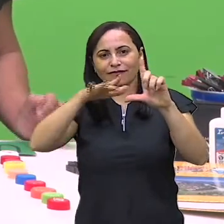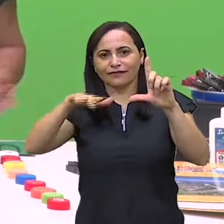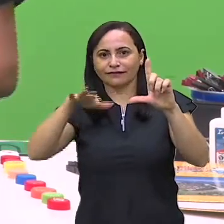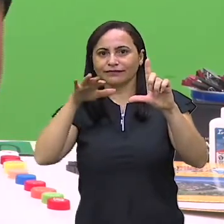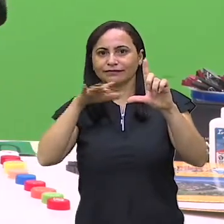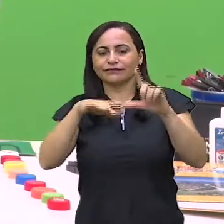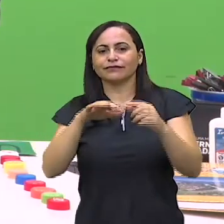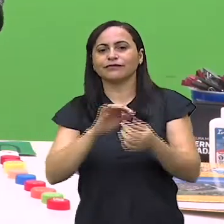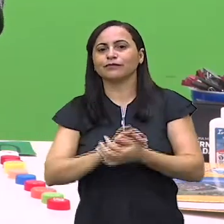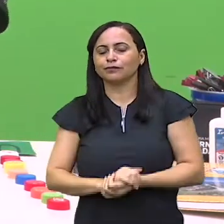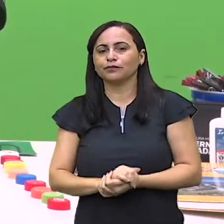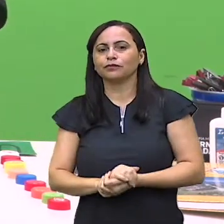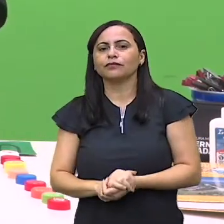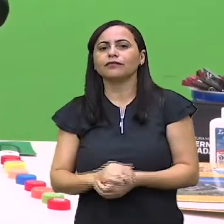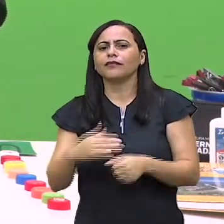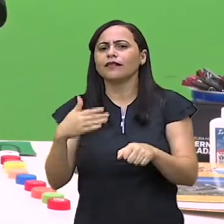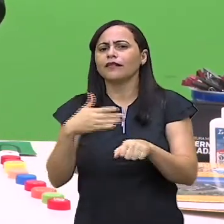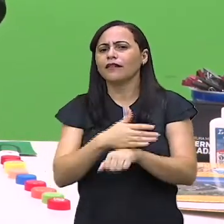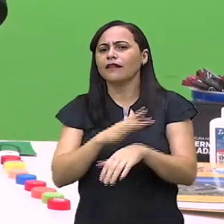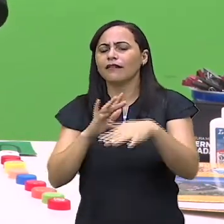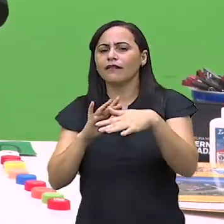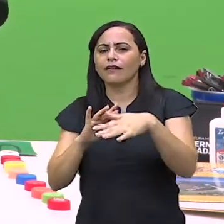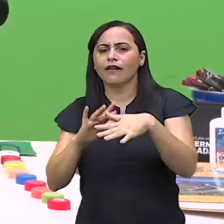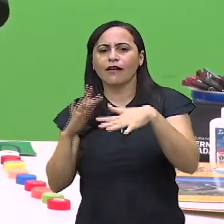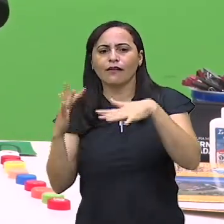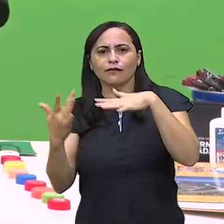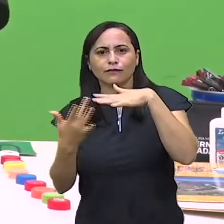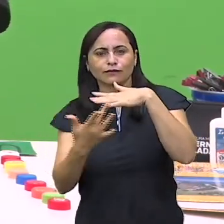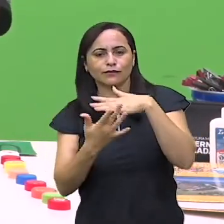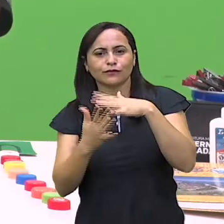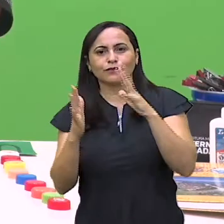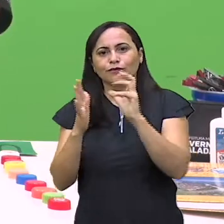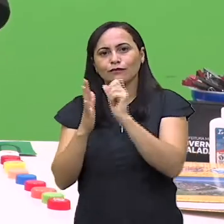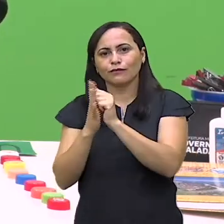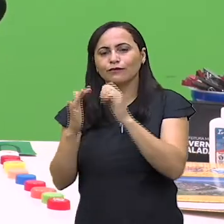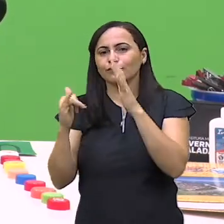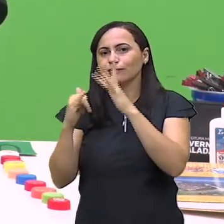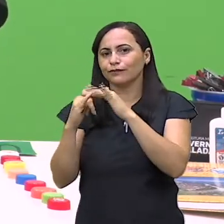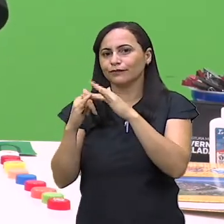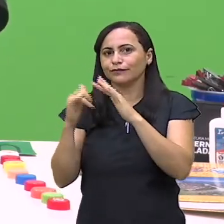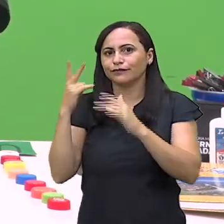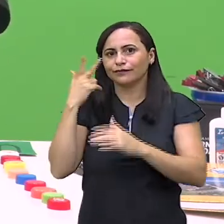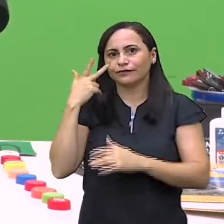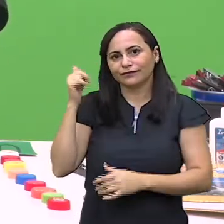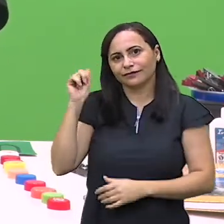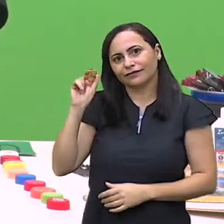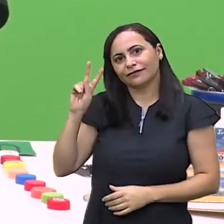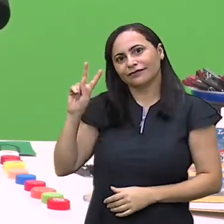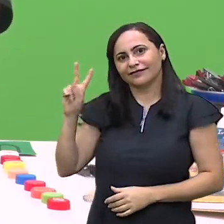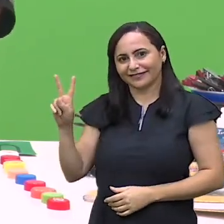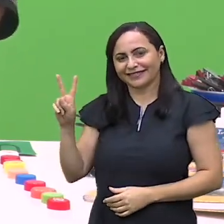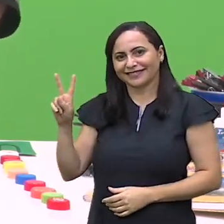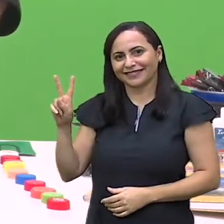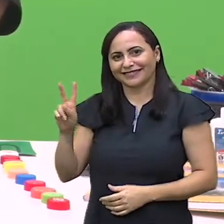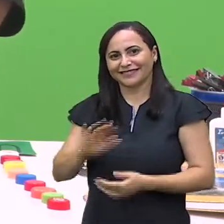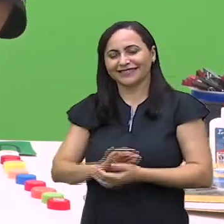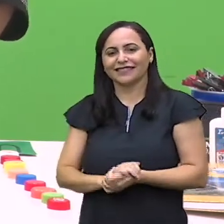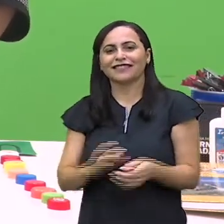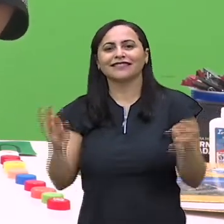da tela. Se inscreva no nosso canal YouTube SmartGV e acessem as nossas redes sociais.